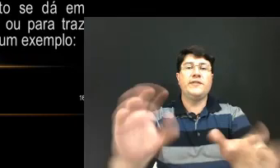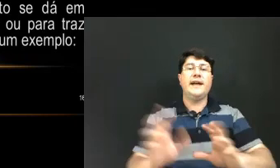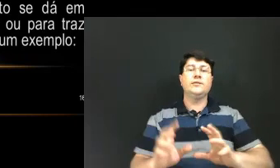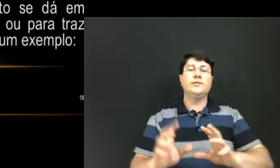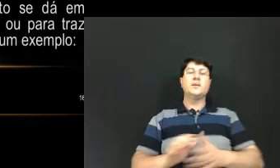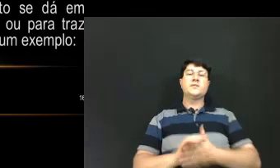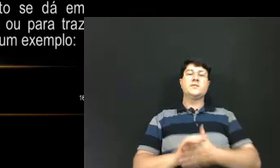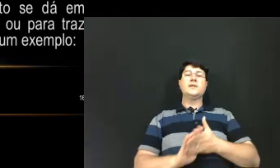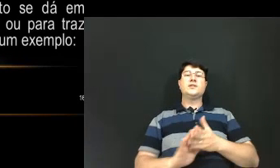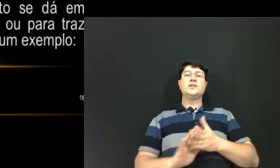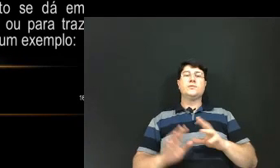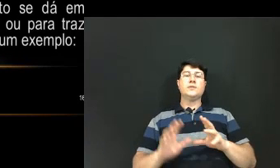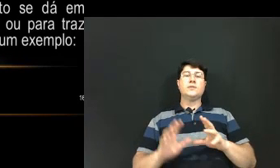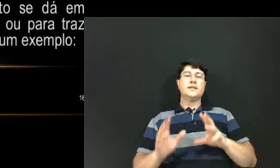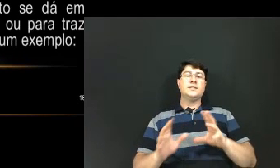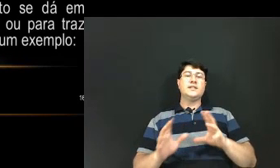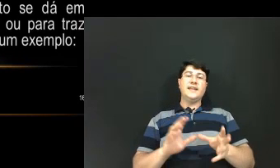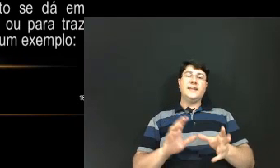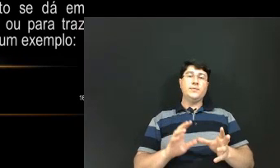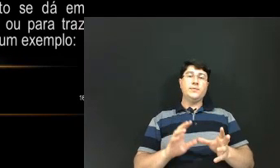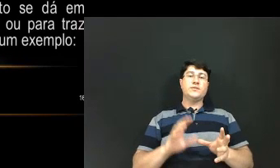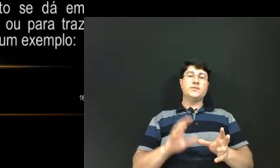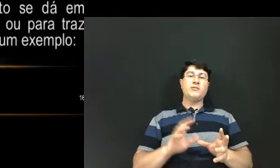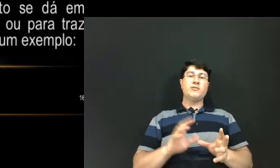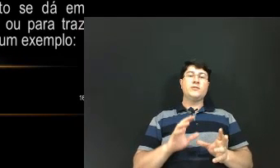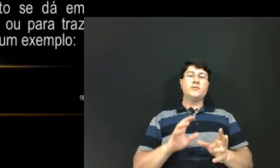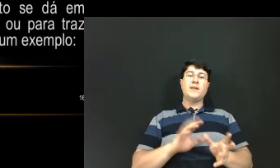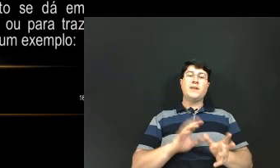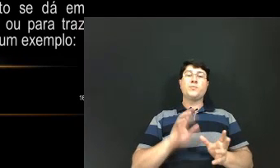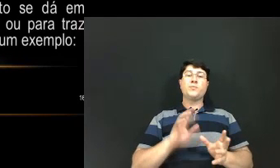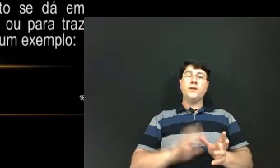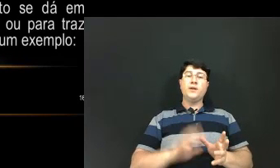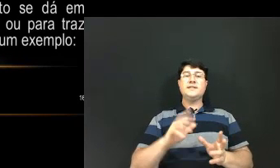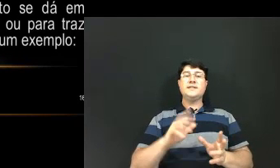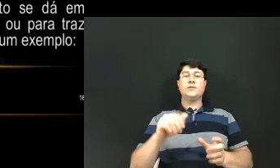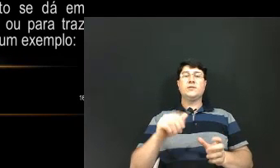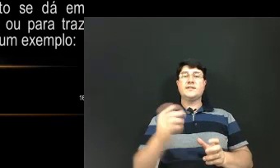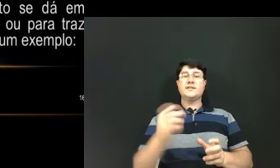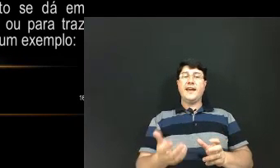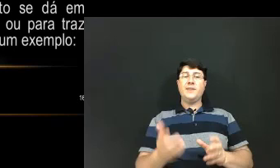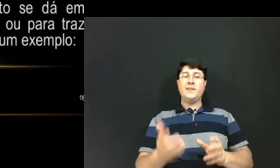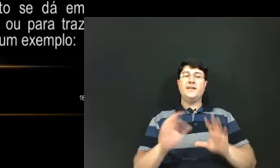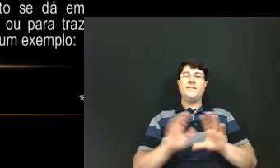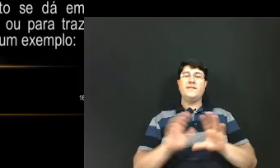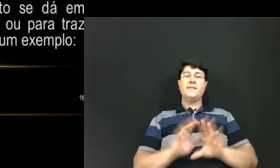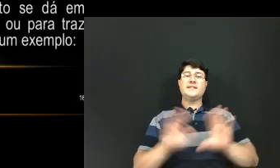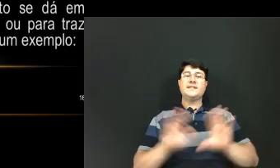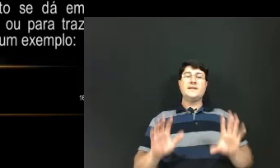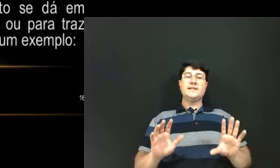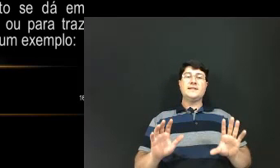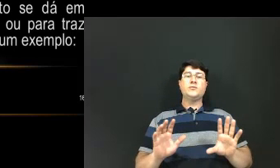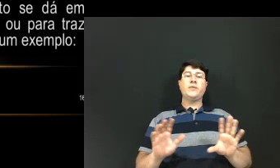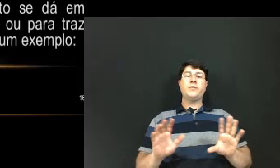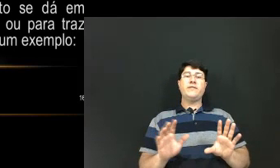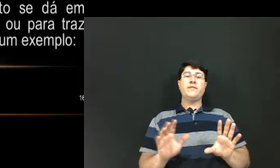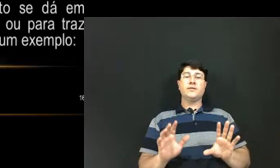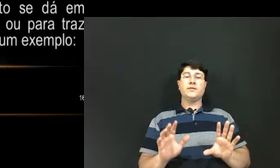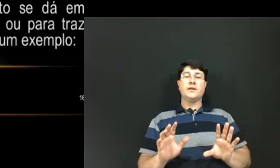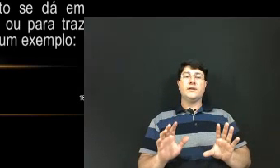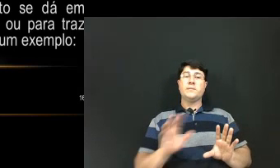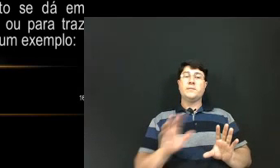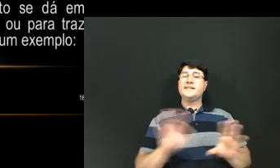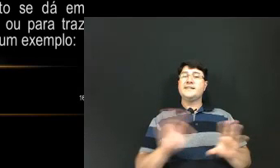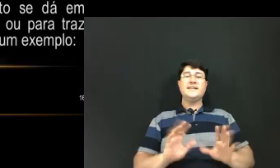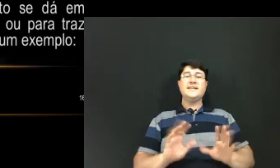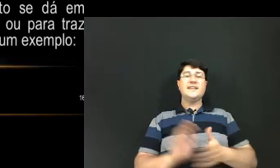como exemplificado, o campo semântico de tempo, os verbos podem iniciar um lossier previamente estabelecidos para um